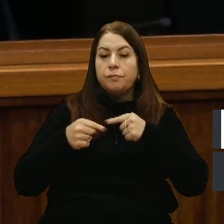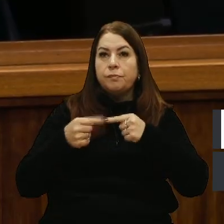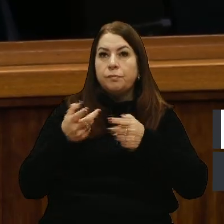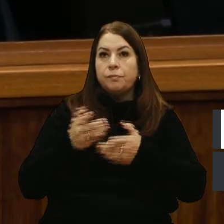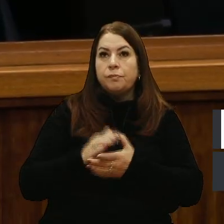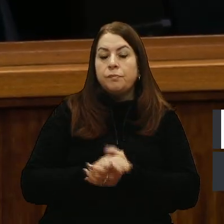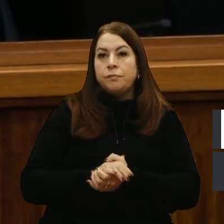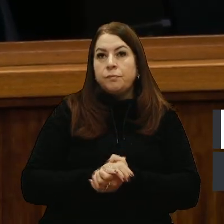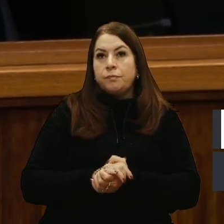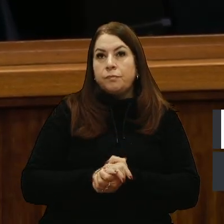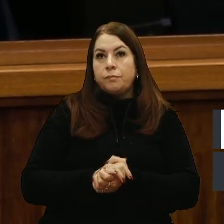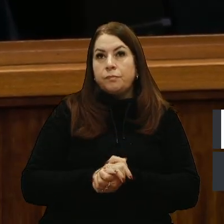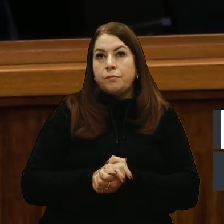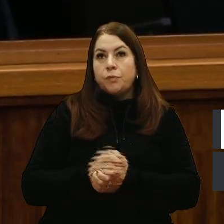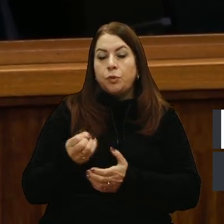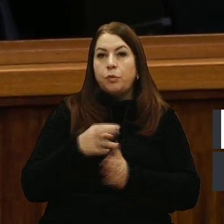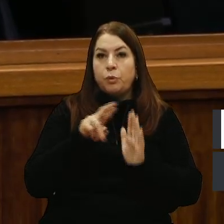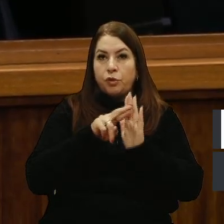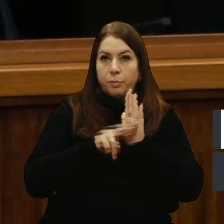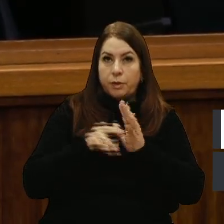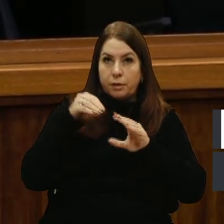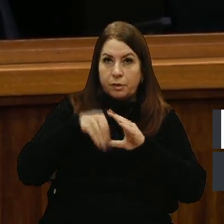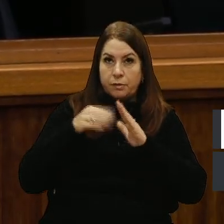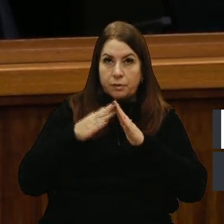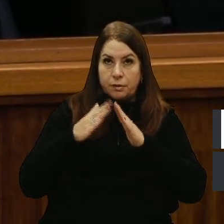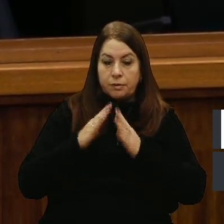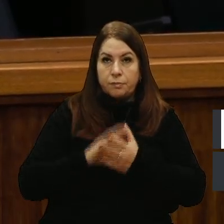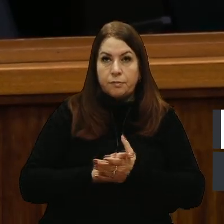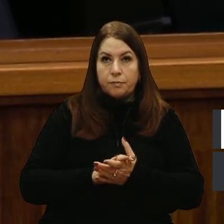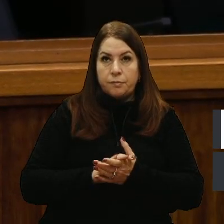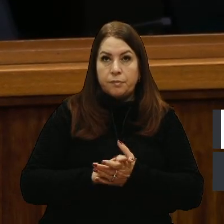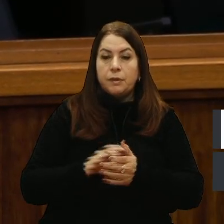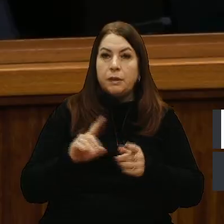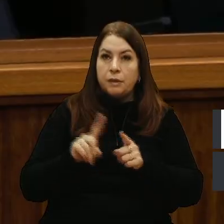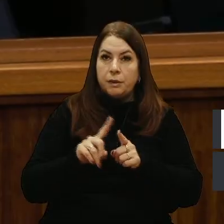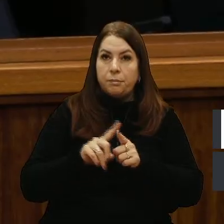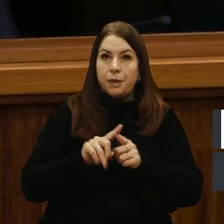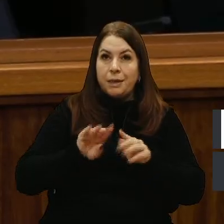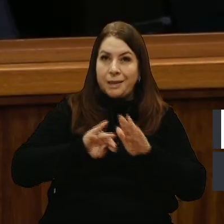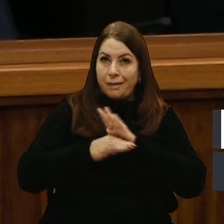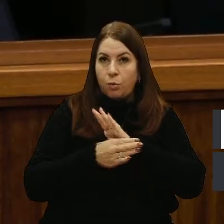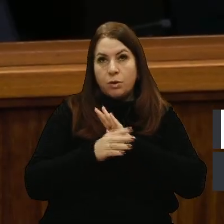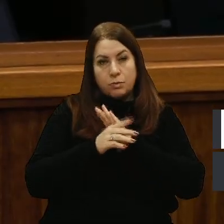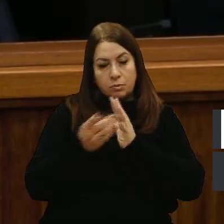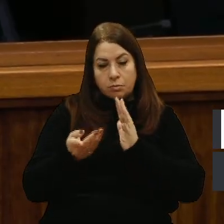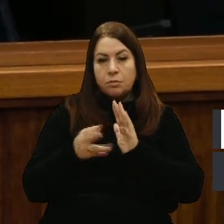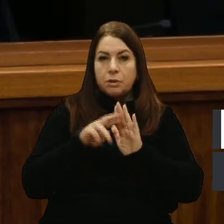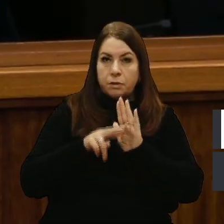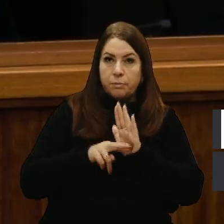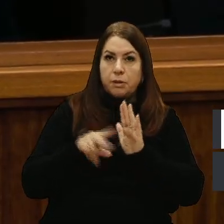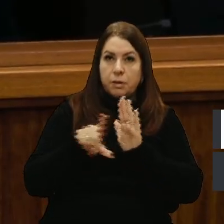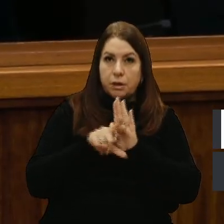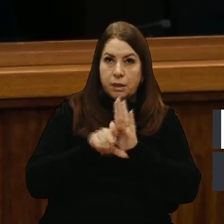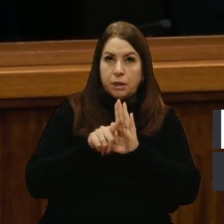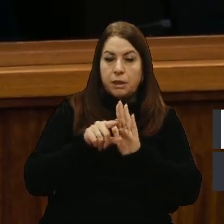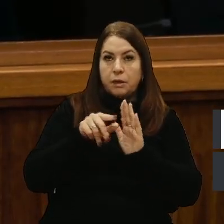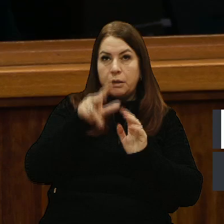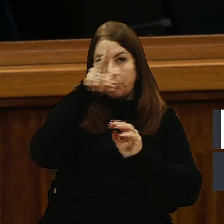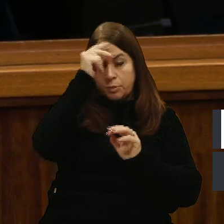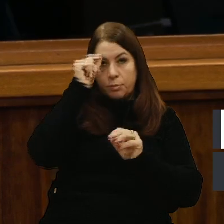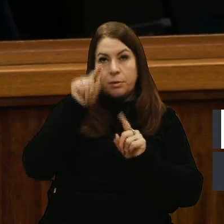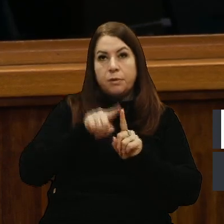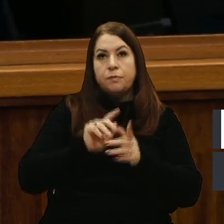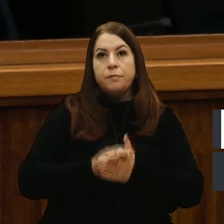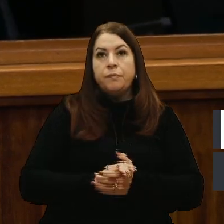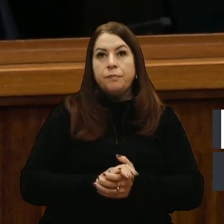discussão do novo regimento interno dessa casa, assim como as adequações na Lei Orgânica Municipal,